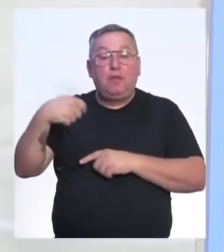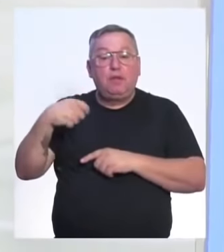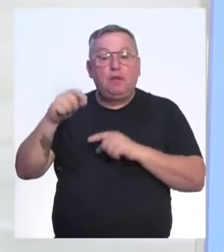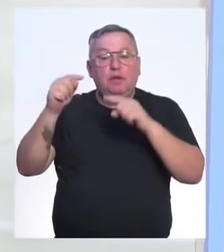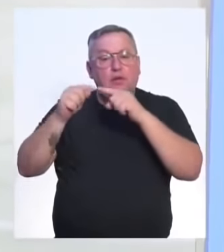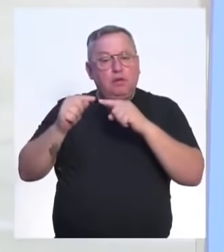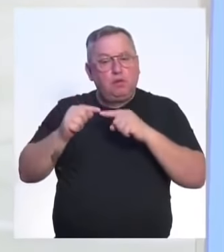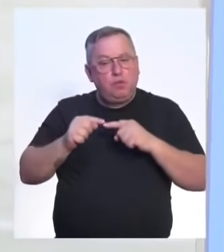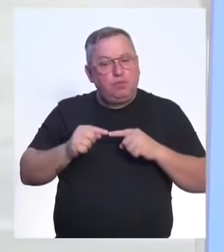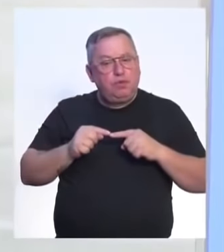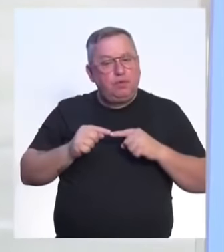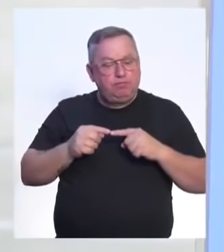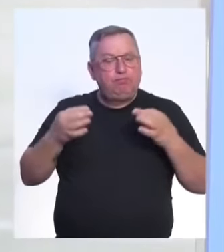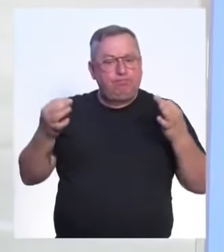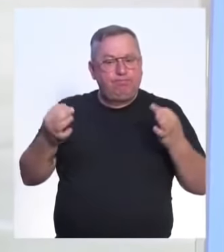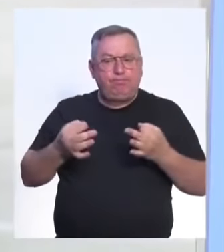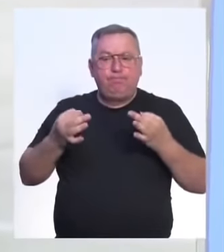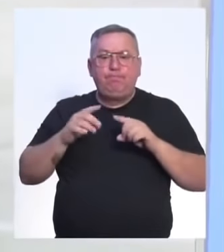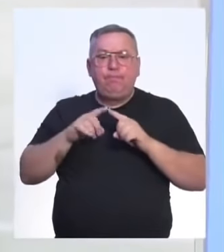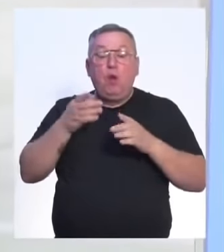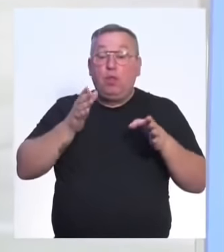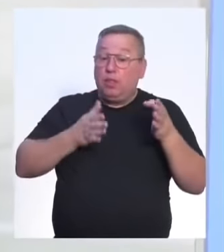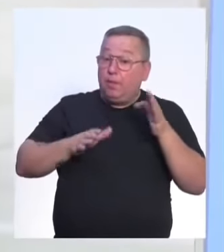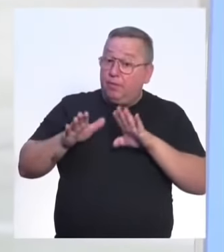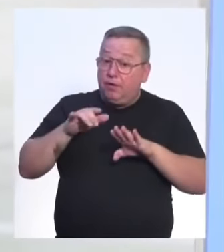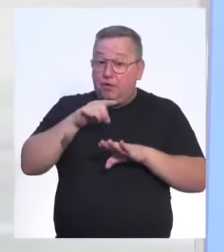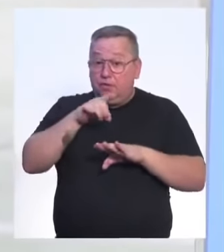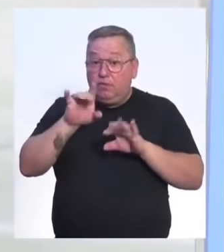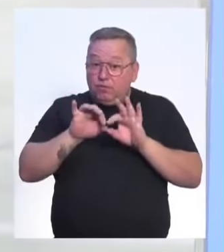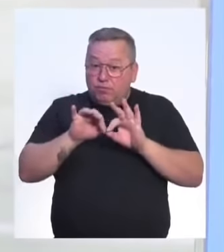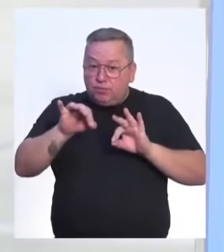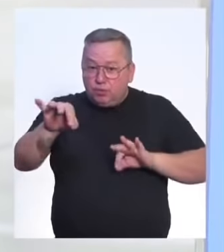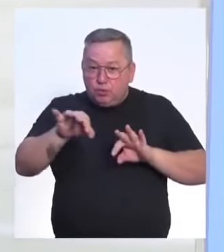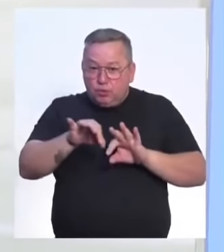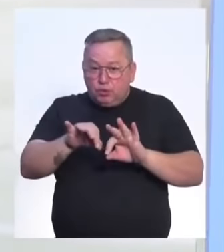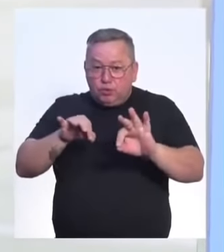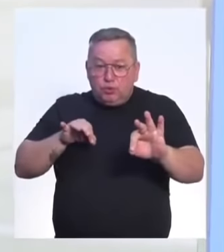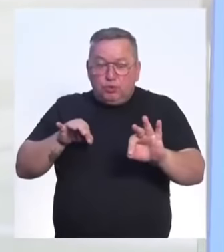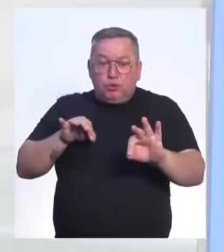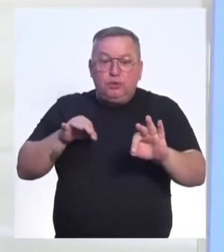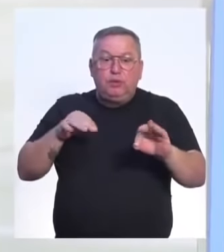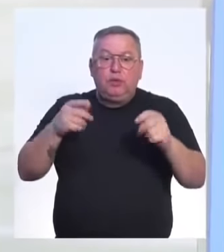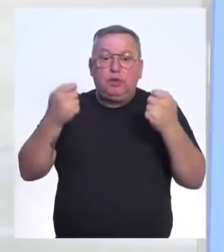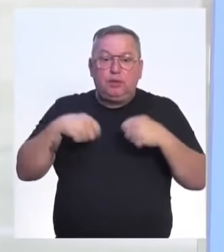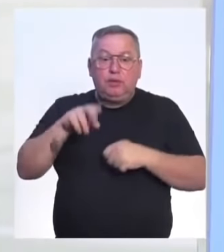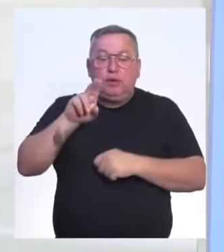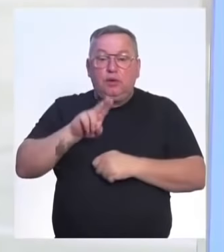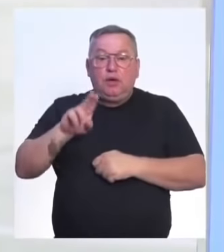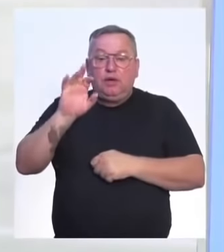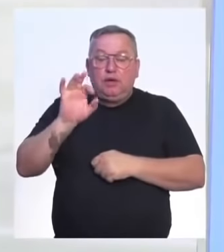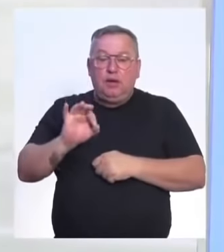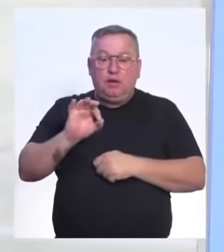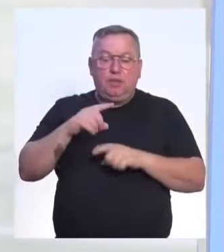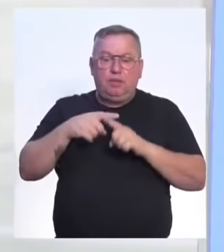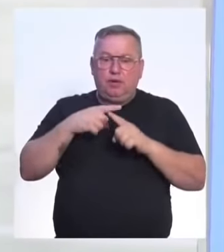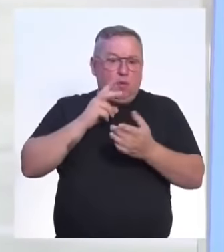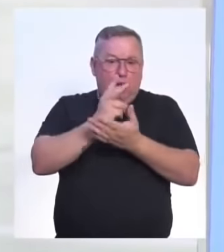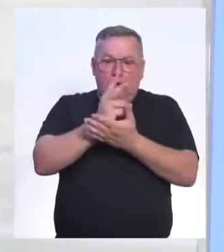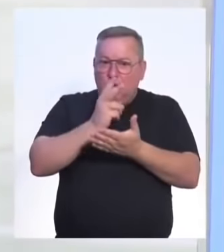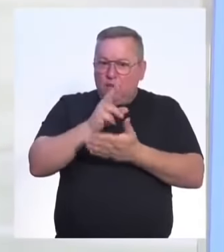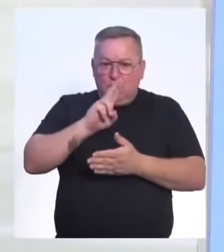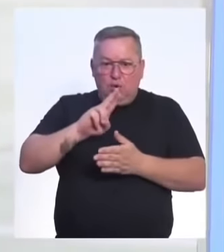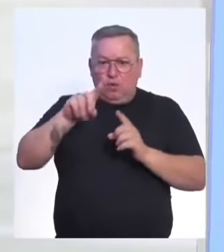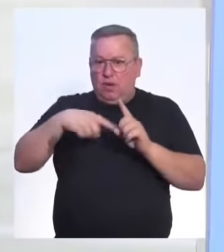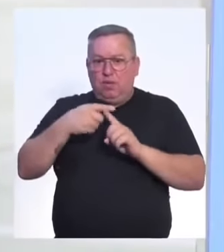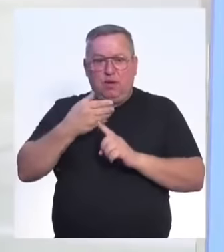é a ideal. Então, depende do que você vai medir, a unidade de medida nem sempre é aquela que está mais fácil,